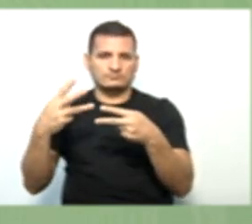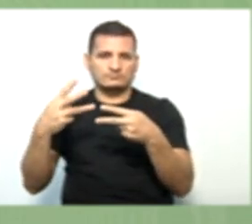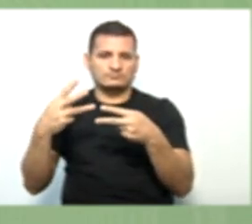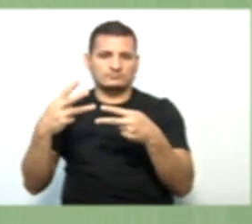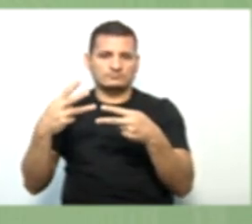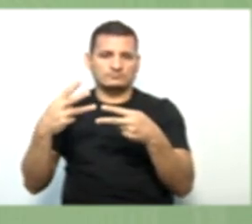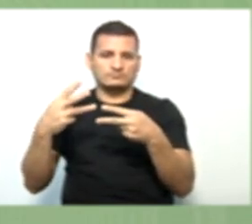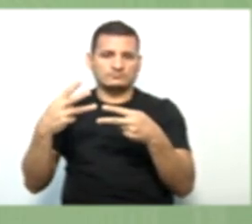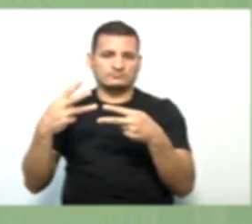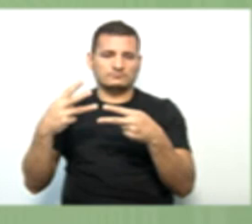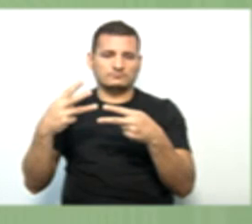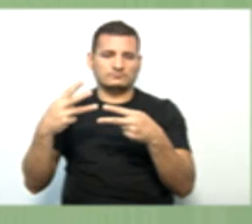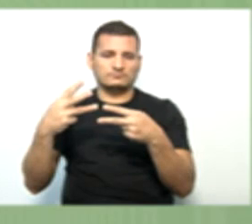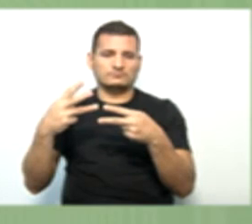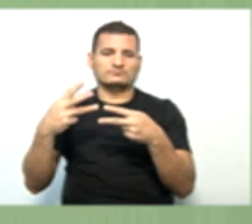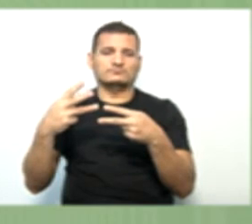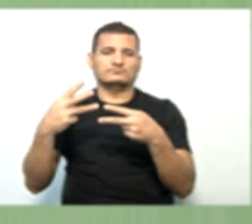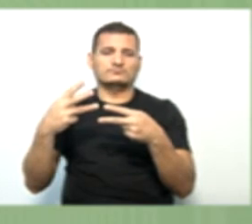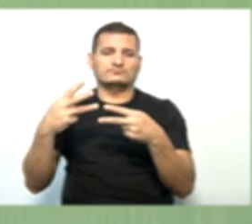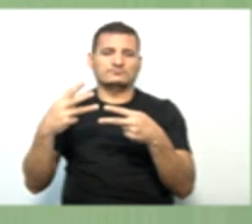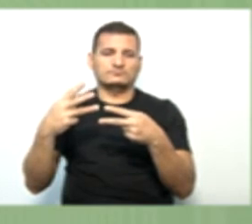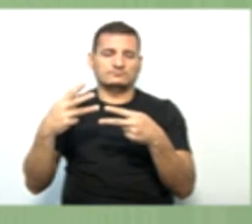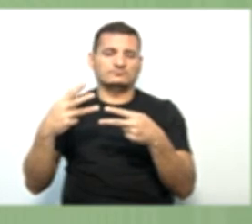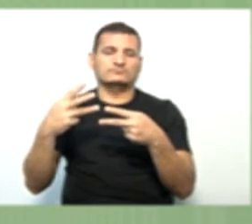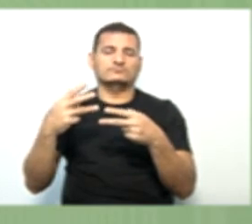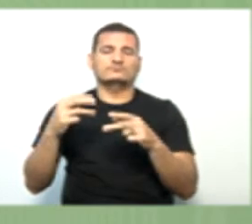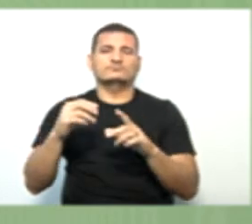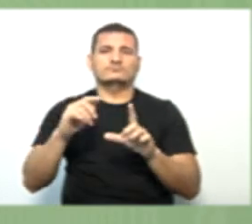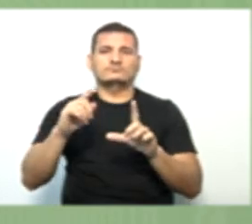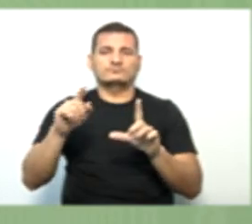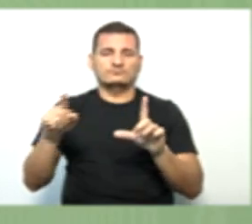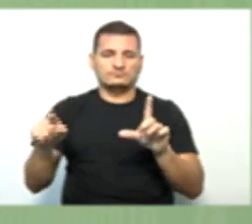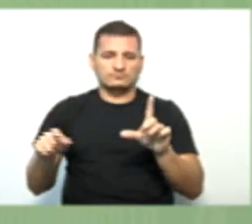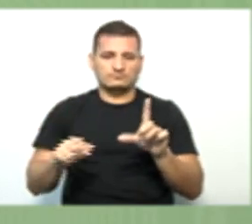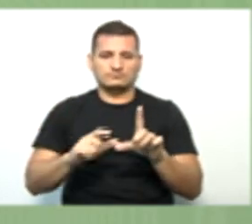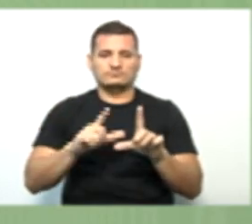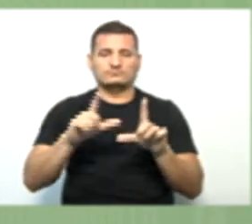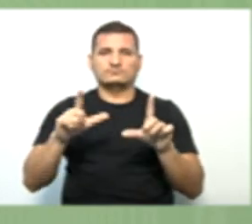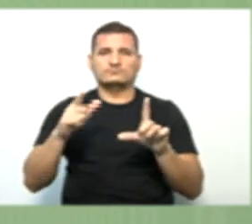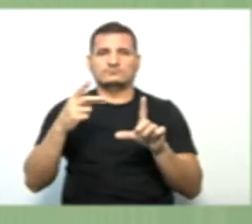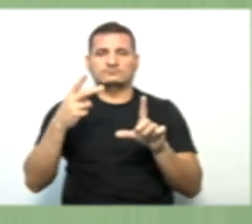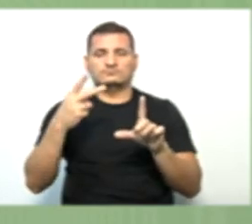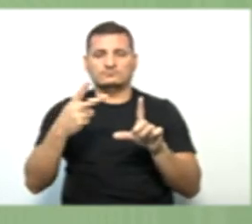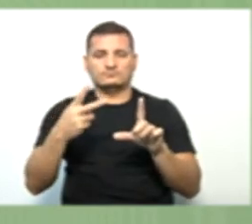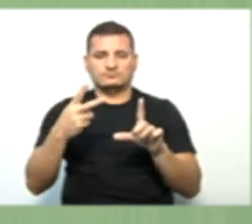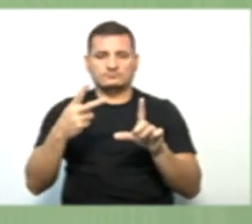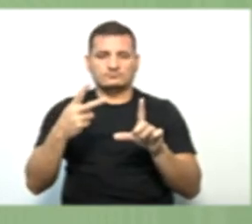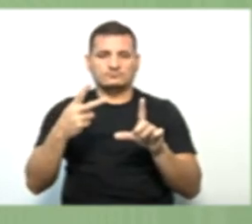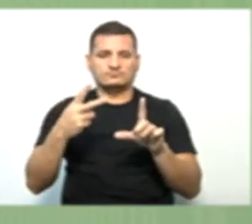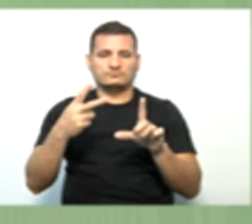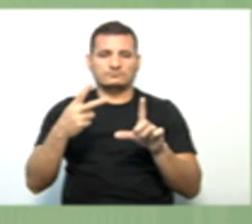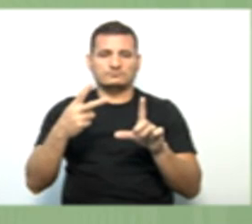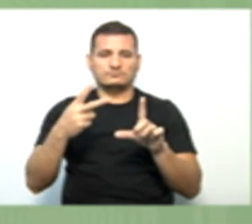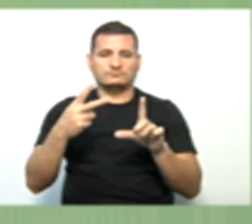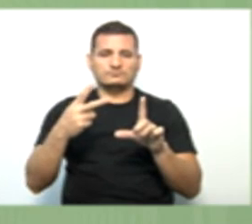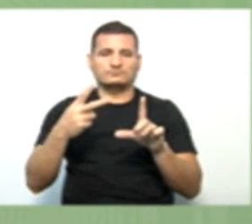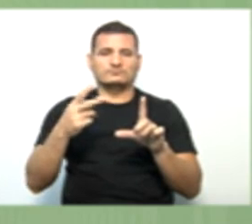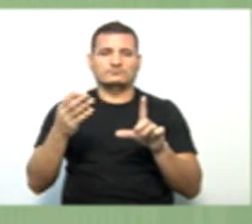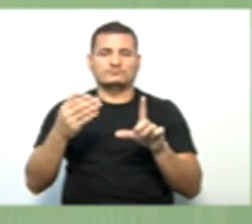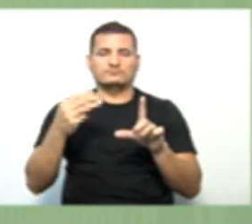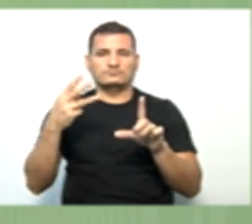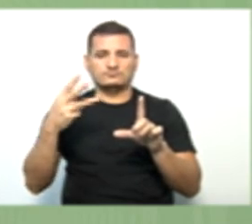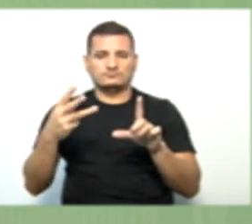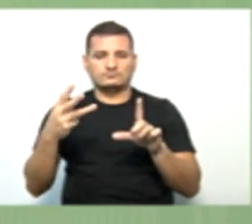que 3. Então ele imprime o i, que é 2, e incrementa o i de novo de uma unidade. O i passa a ser 3